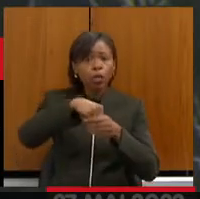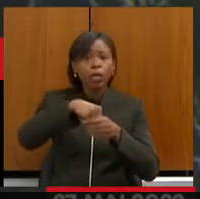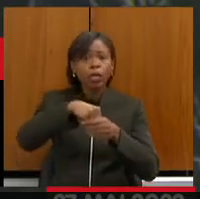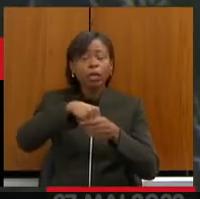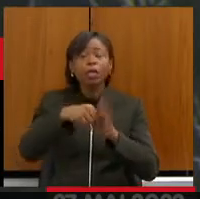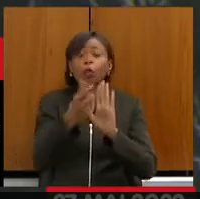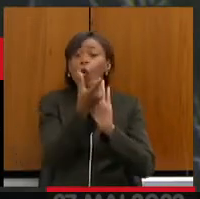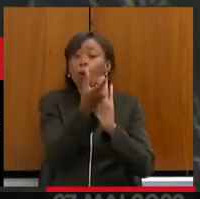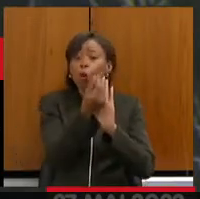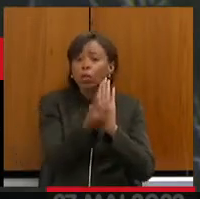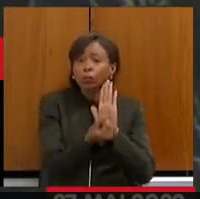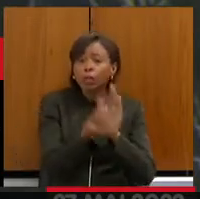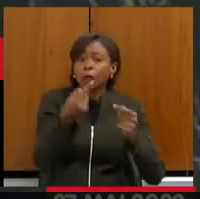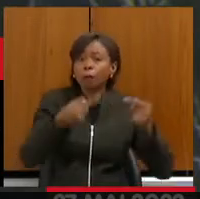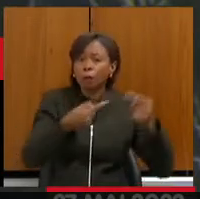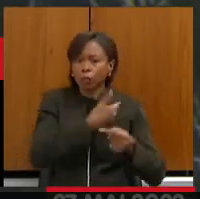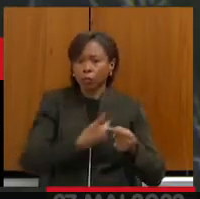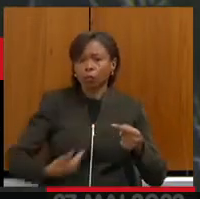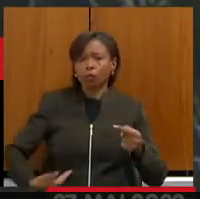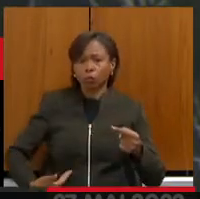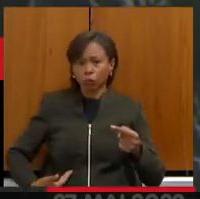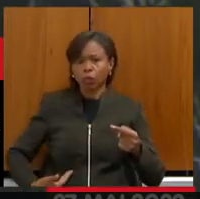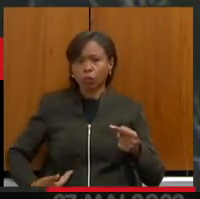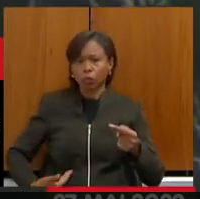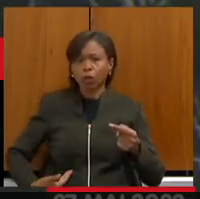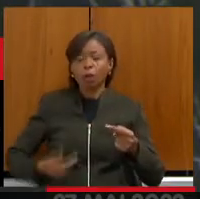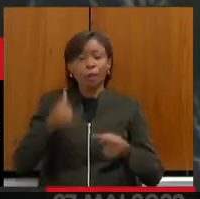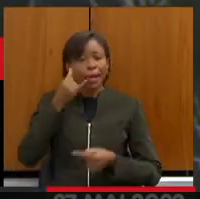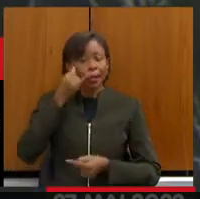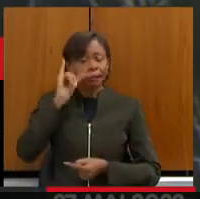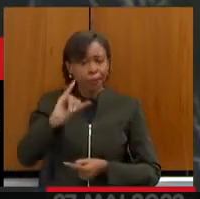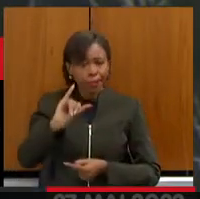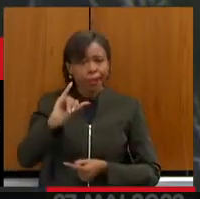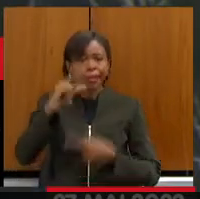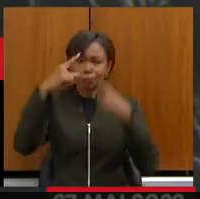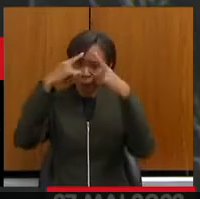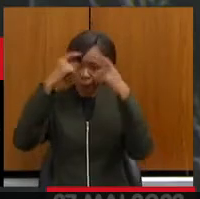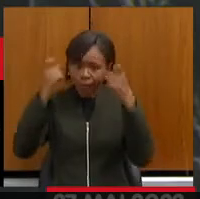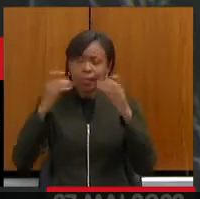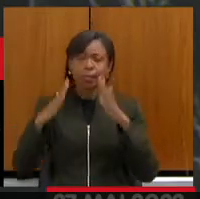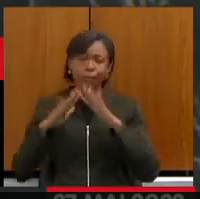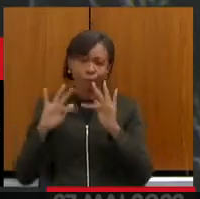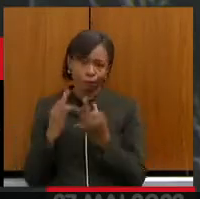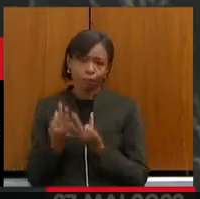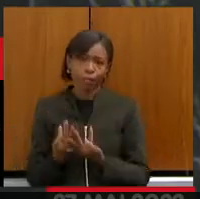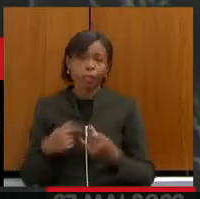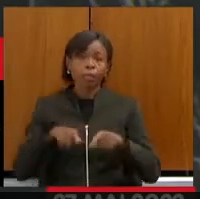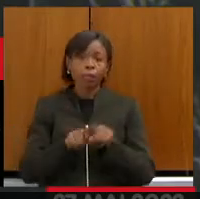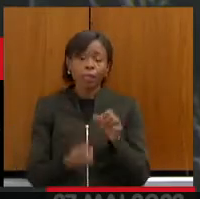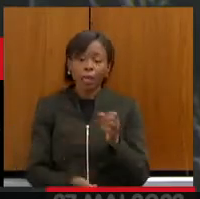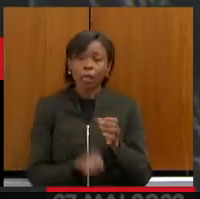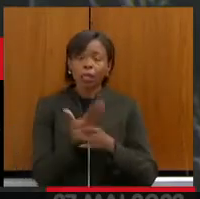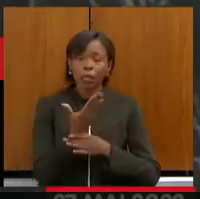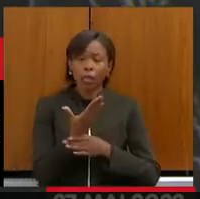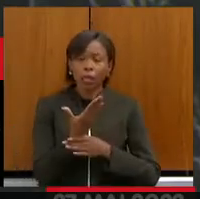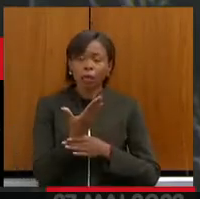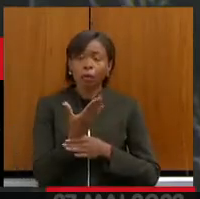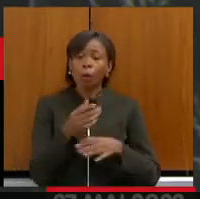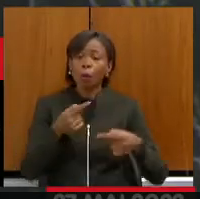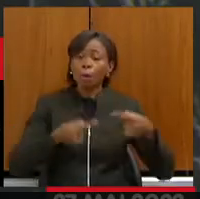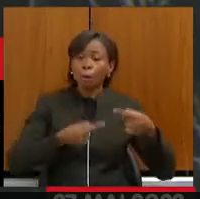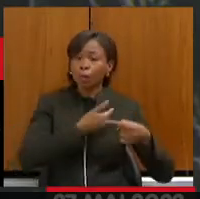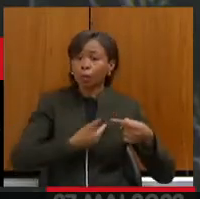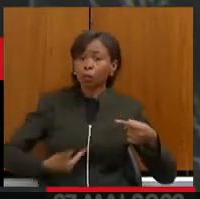para a prevenção eo Combate à violência doméstica e familiar bem como a criação de políticas públicas de empregabilidade